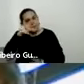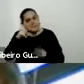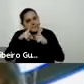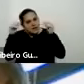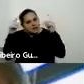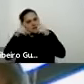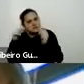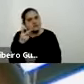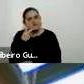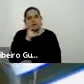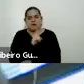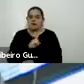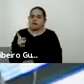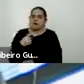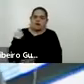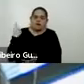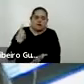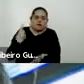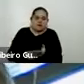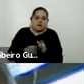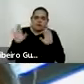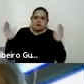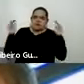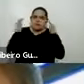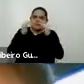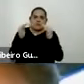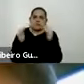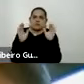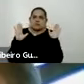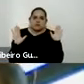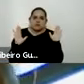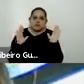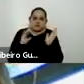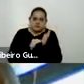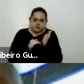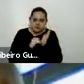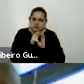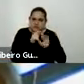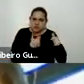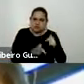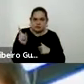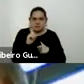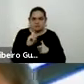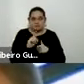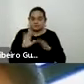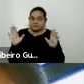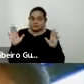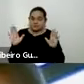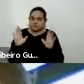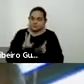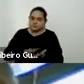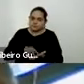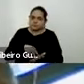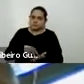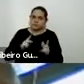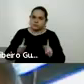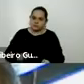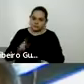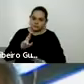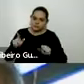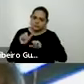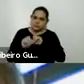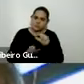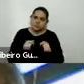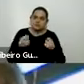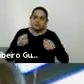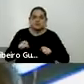que o momento não é de tirar, o trabalhador não tem que pagar essa conta. Nos posicionamos, começamos a fazer os acordos de banco de horas,